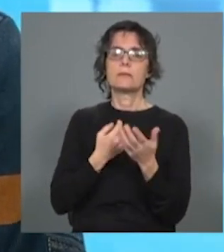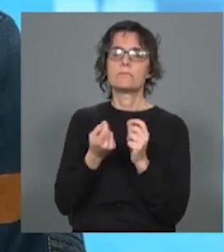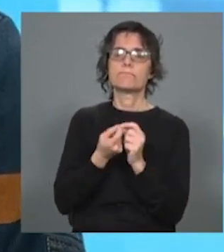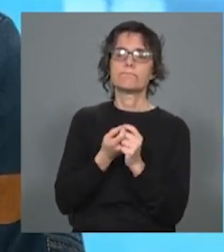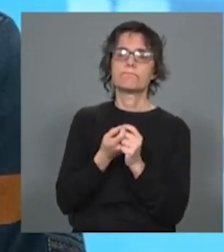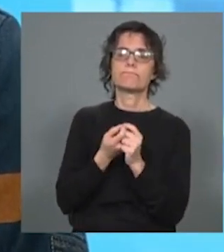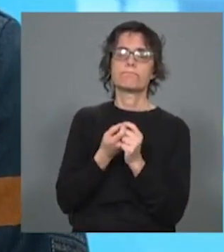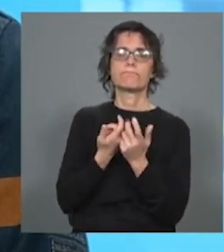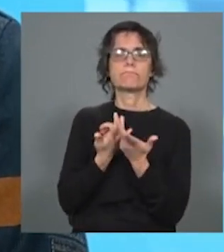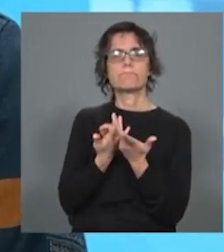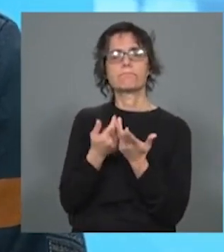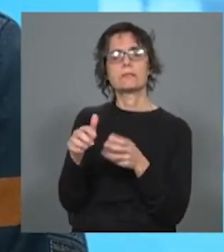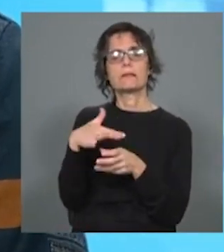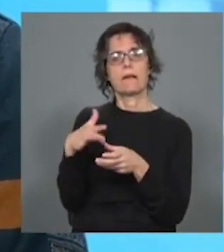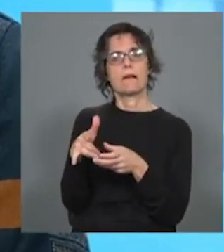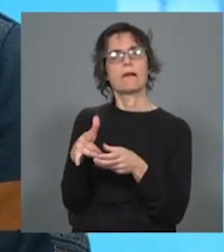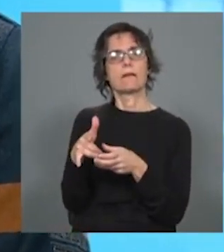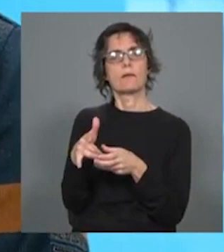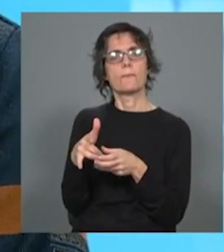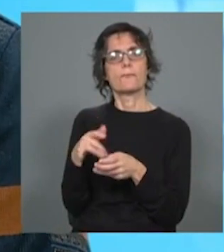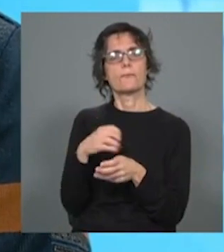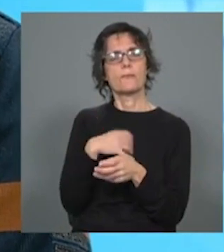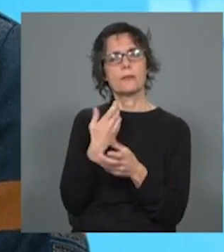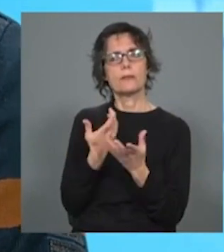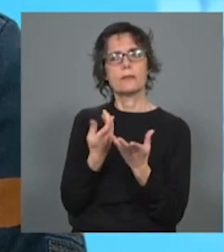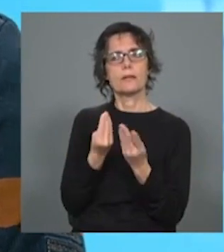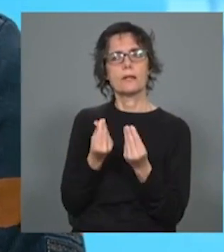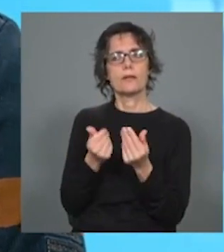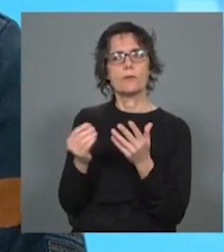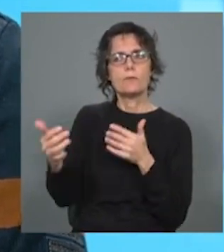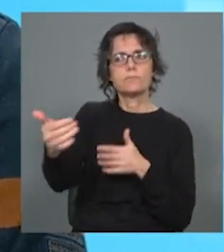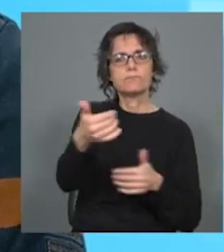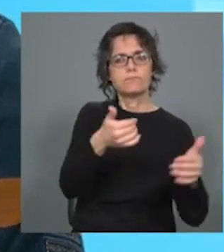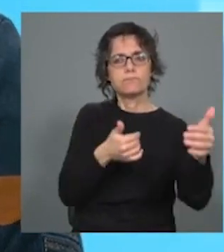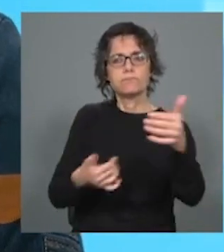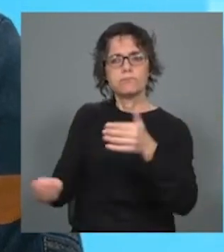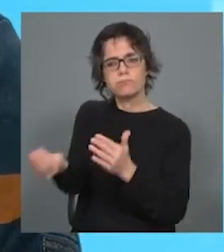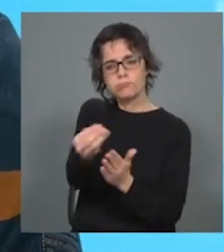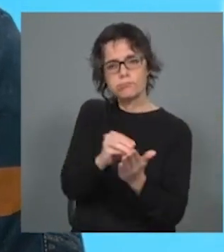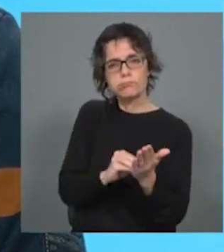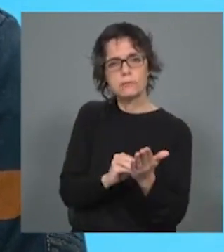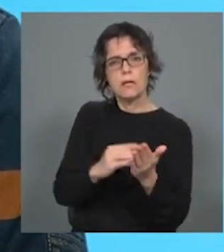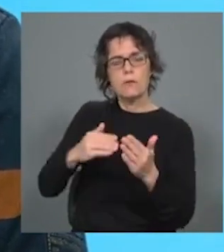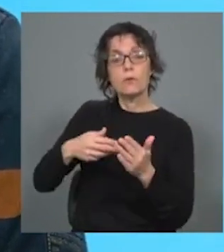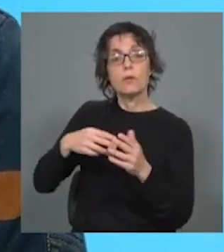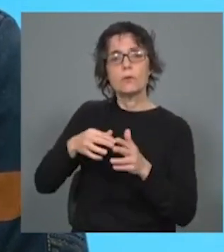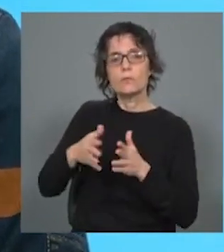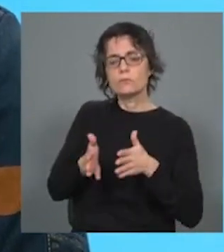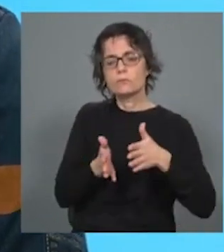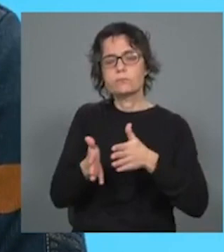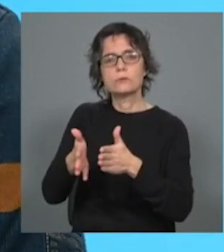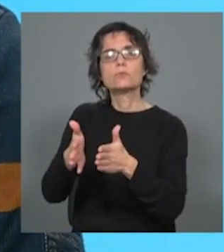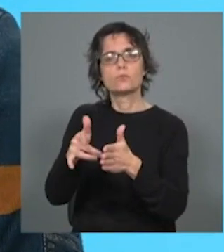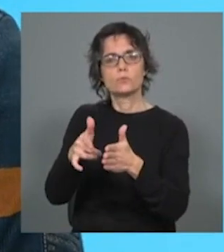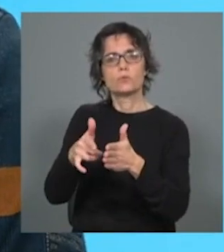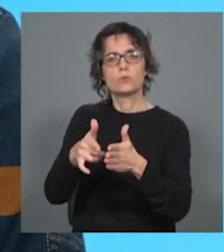exatamente. Portanto, era algo que ia sendo escrito, não de uma assentada, como disse, mas que foi feito